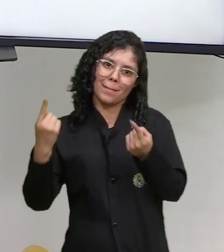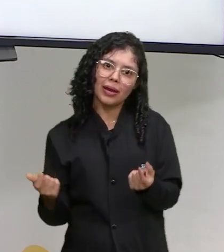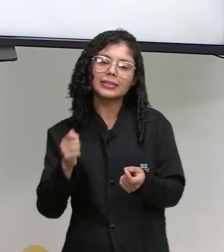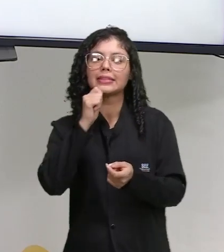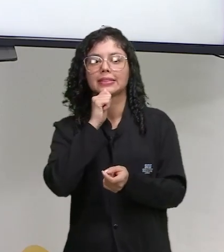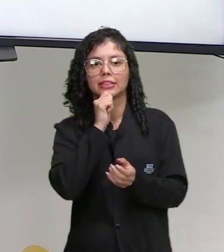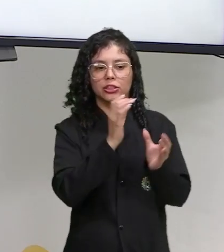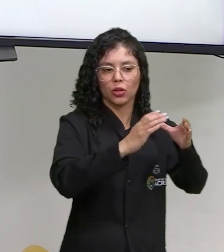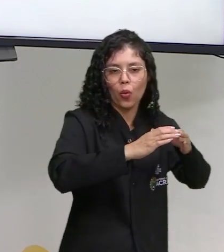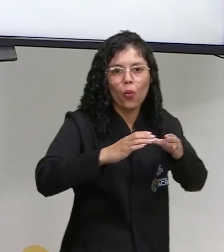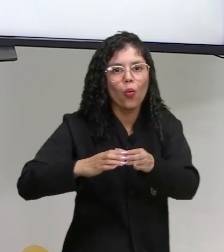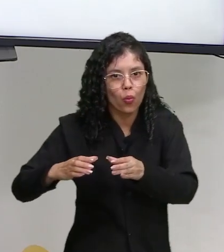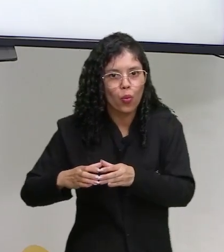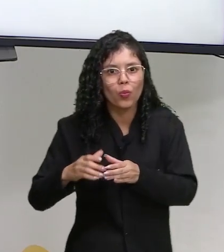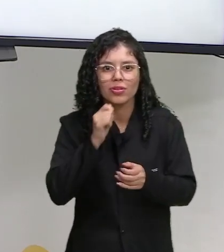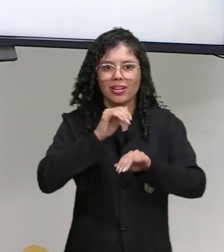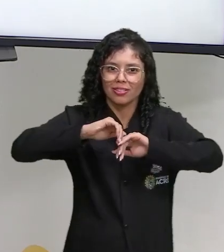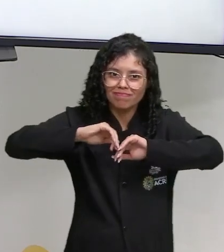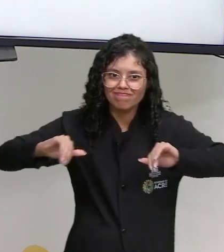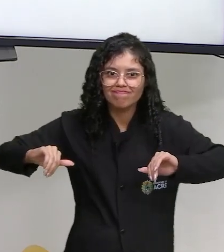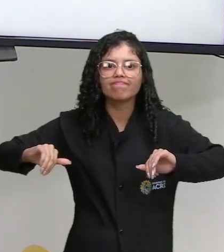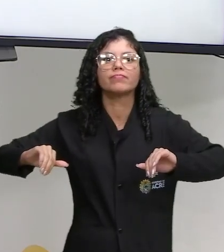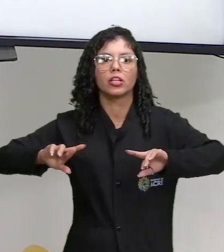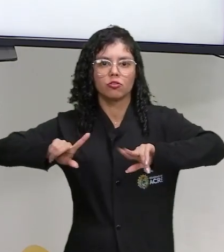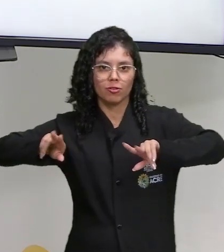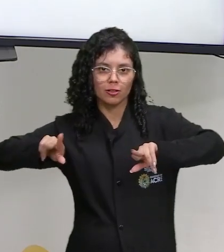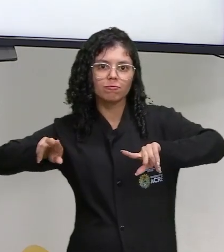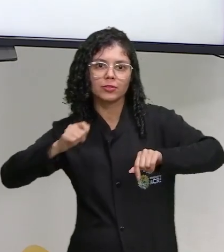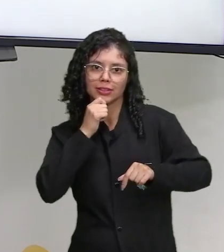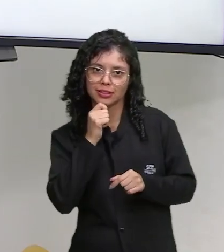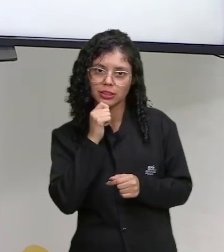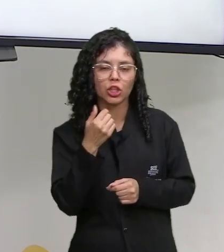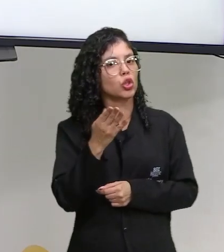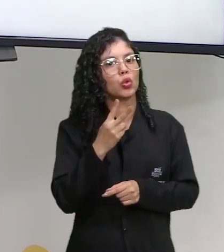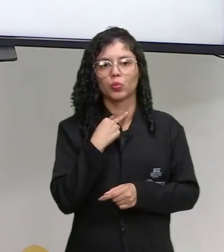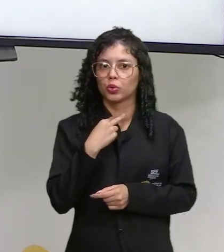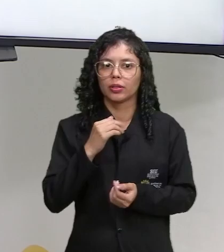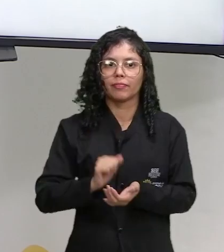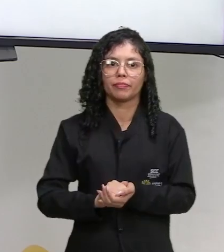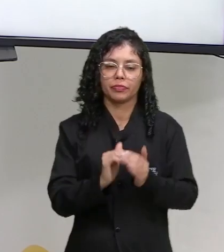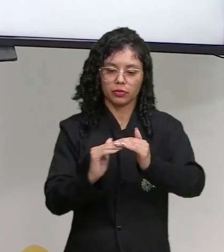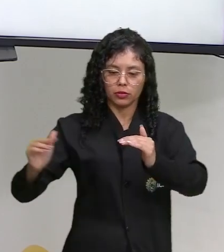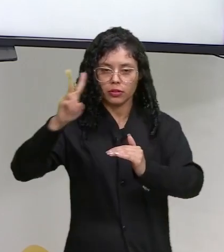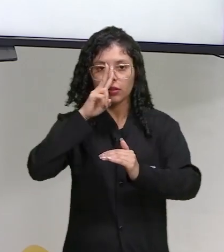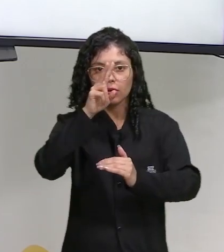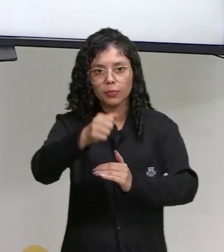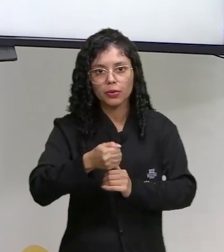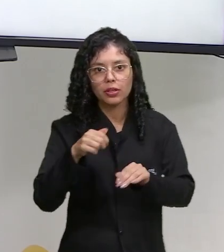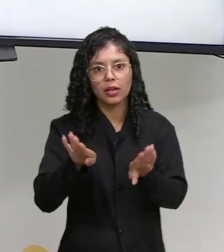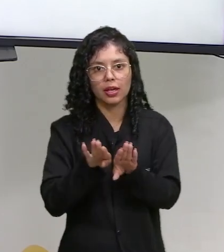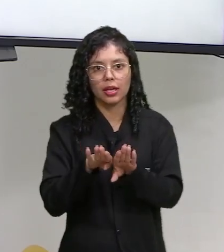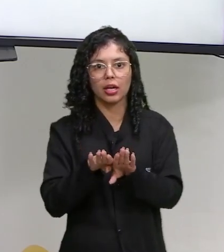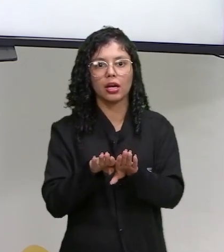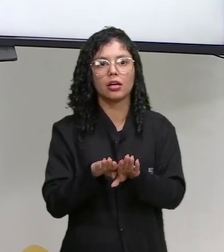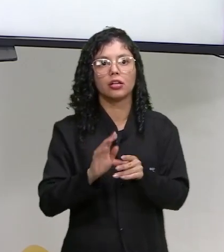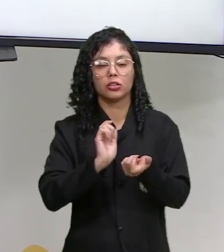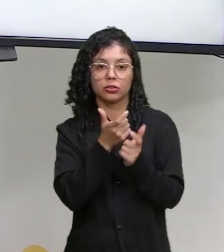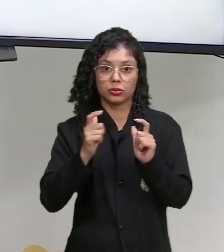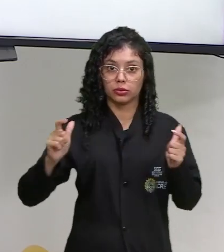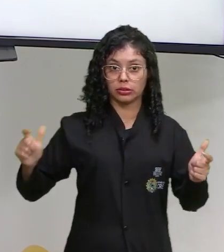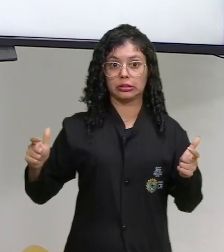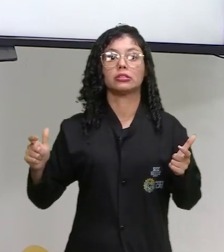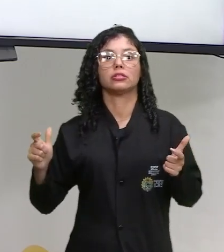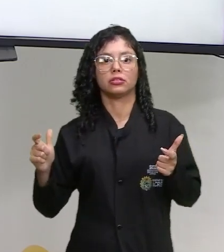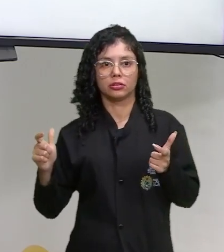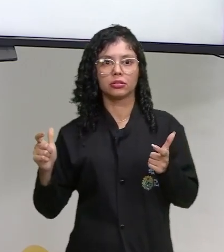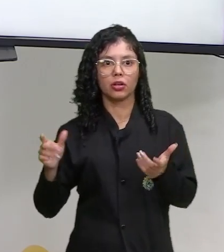e o governo acaba sendo para poucas pessoas. E nesse caso das oligarquias, esse poder ficava retido na mão dos grandes